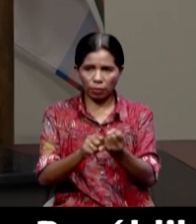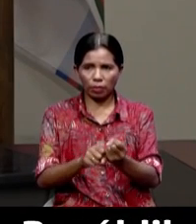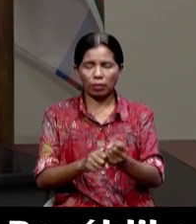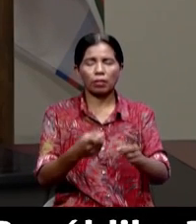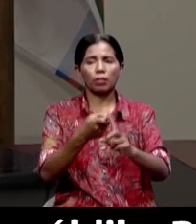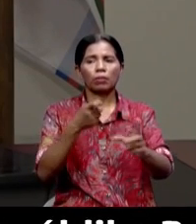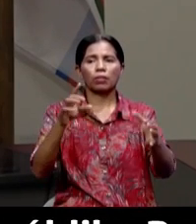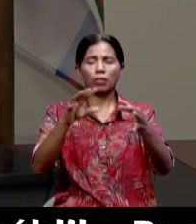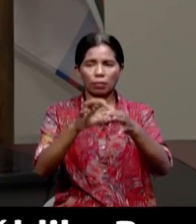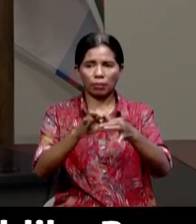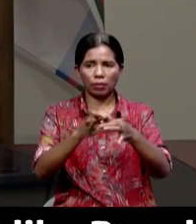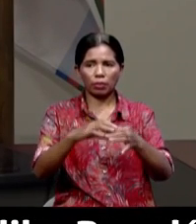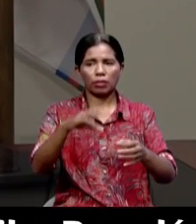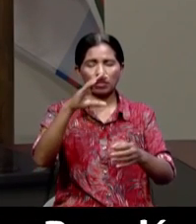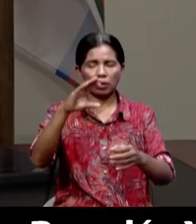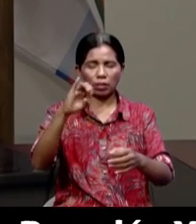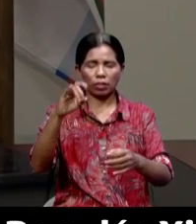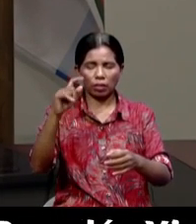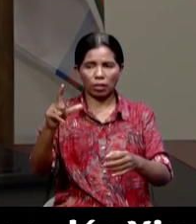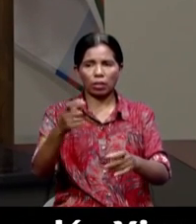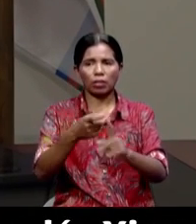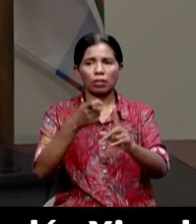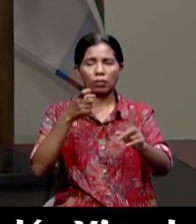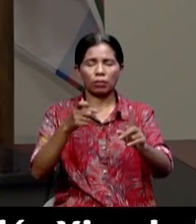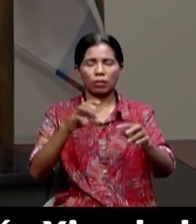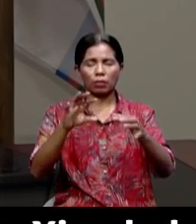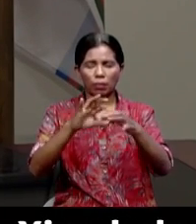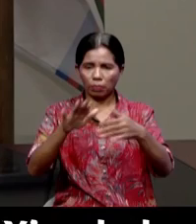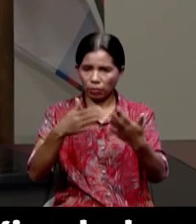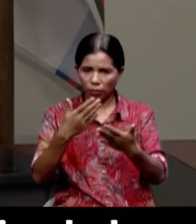membros Câmara Comércio, empresário Sira, o seu membro honorário Sira,